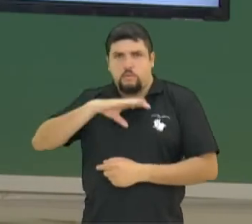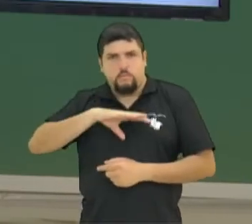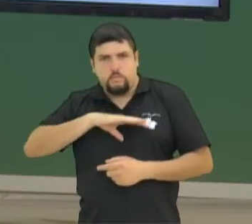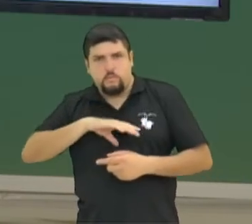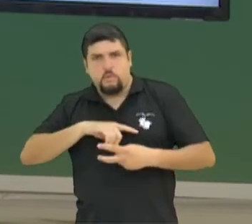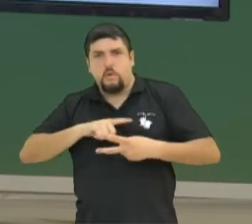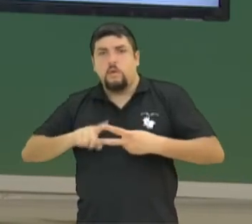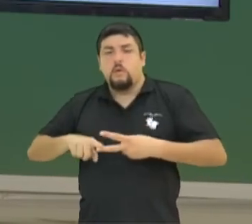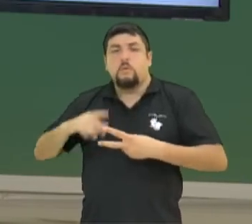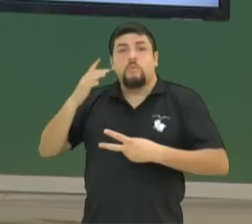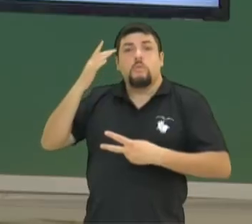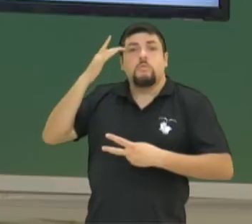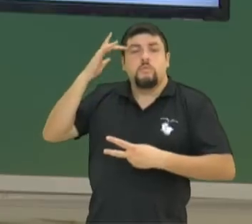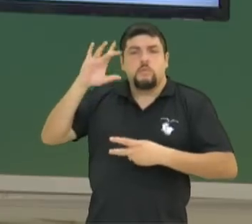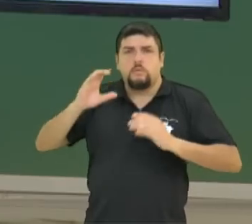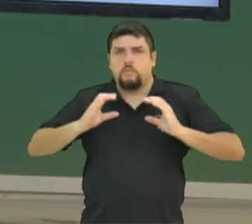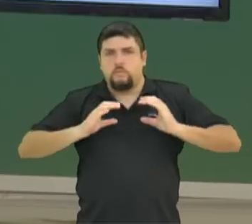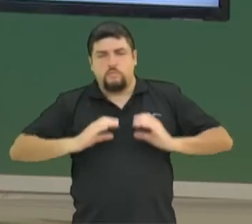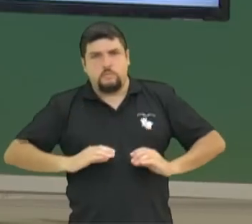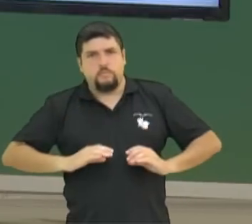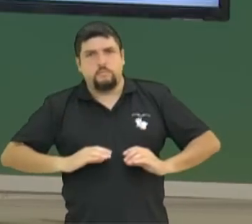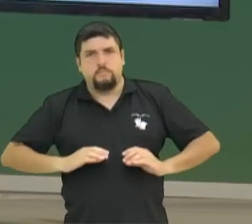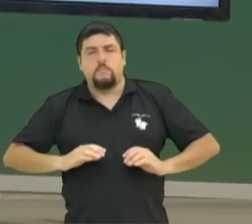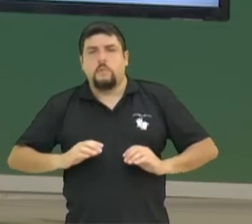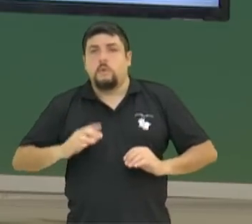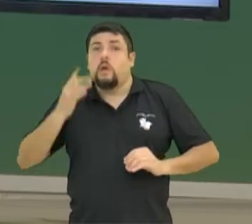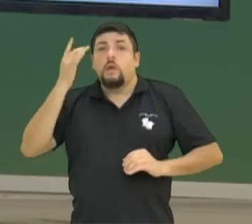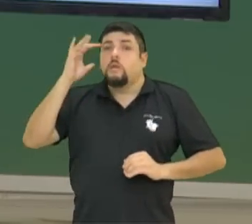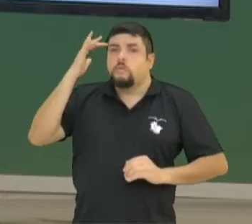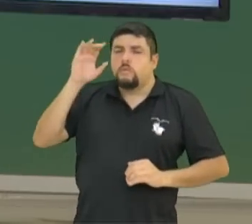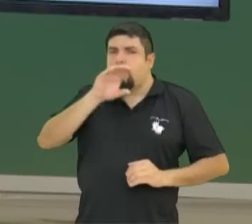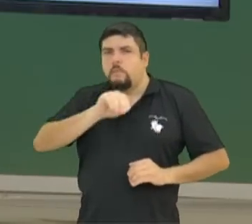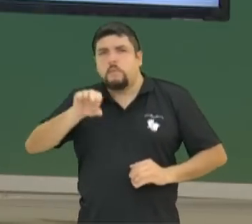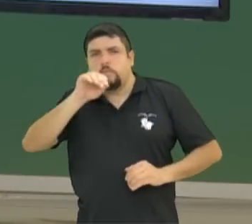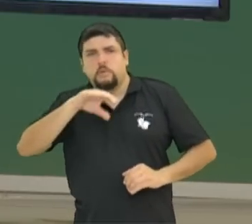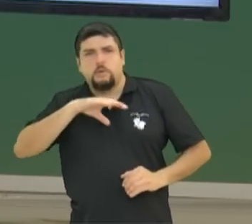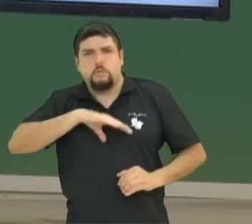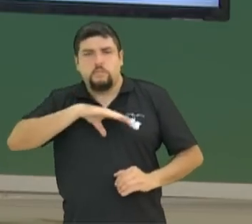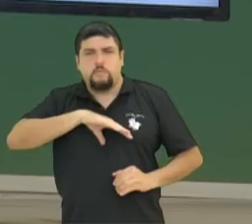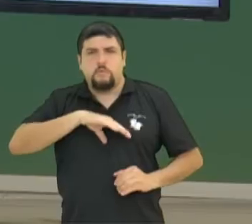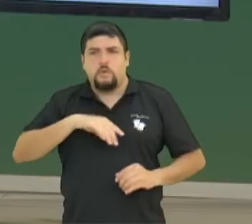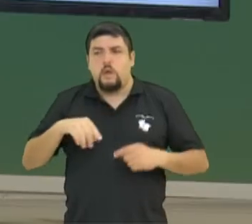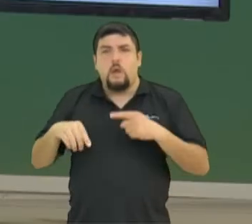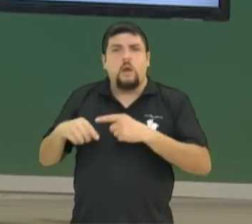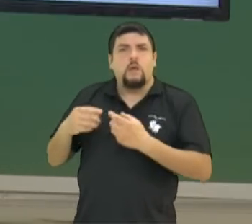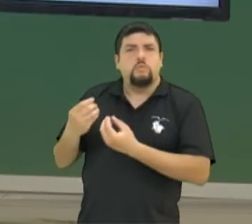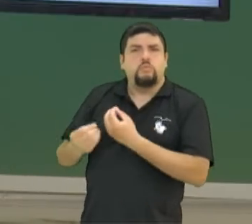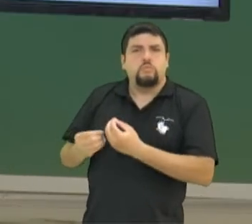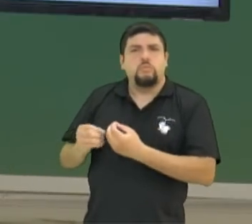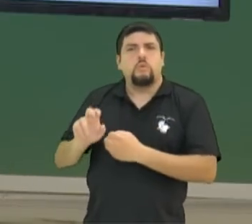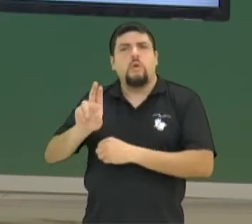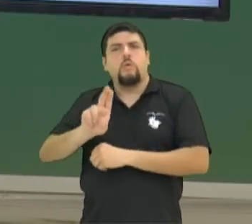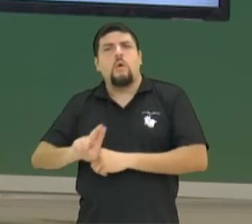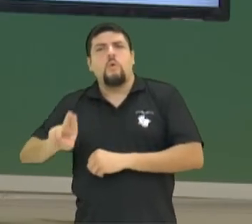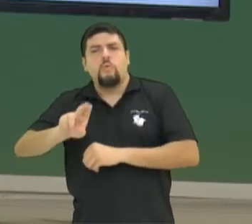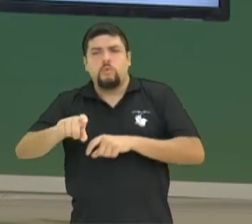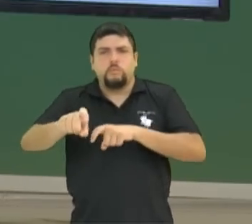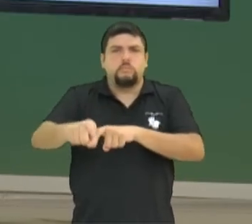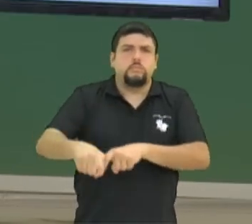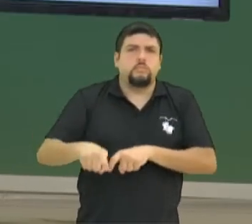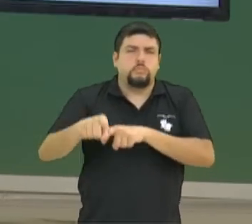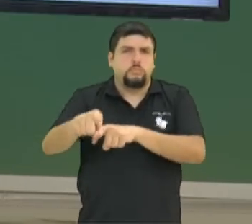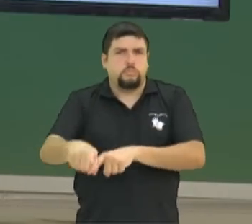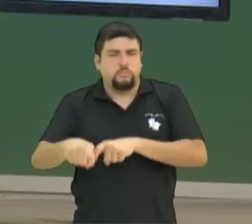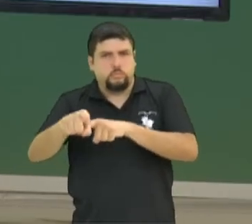não o idioma, principalmente o português, e eles eram utilizados nos trabalhos das lavouras. Haviam também